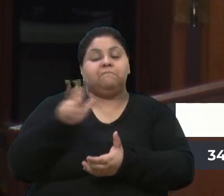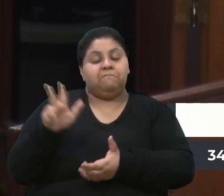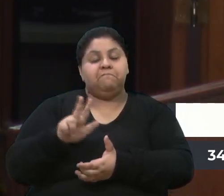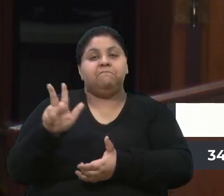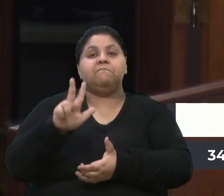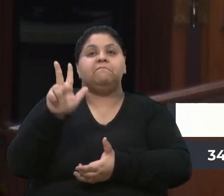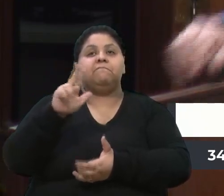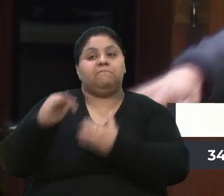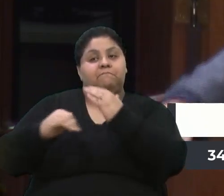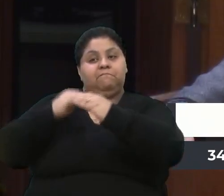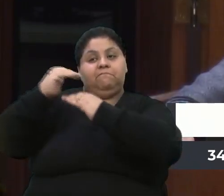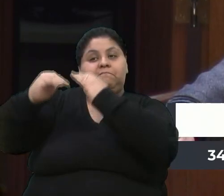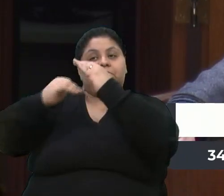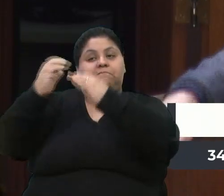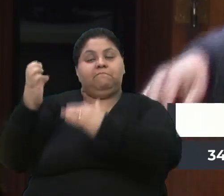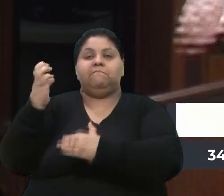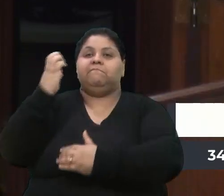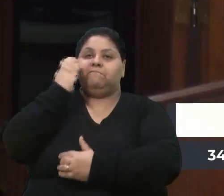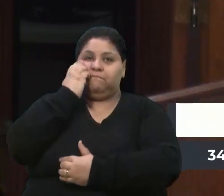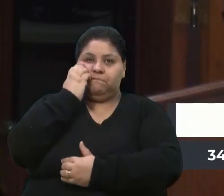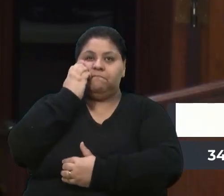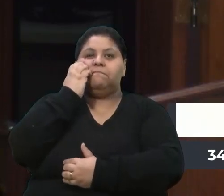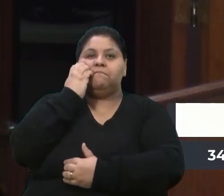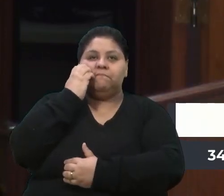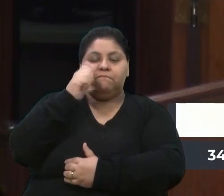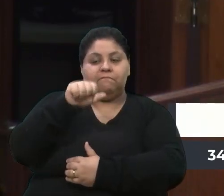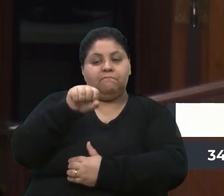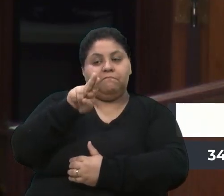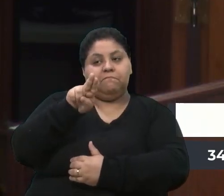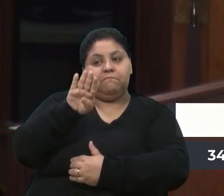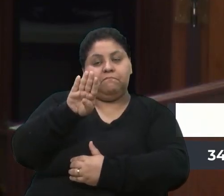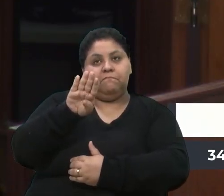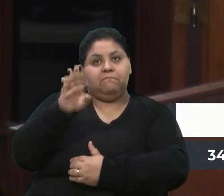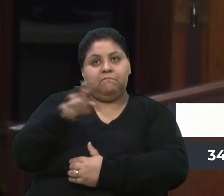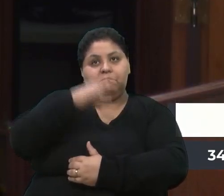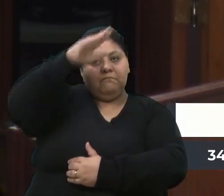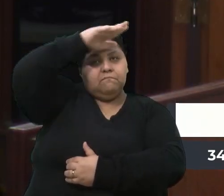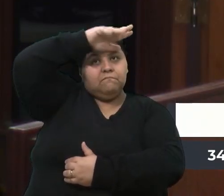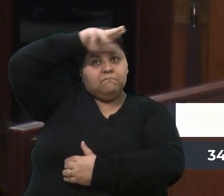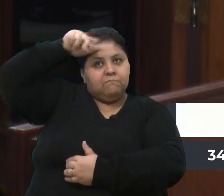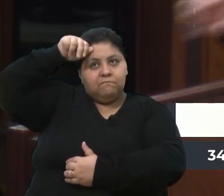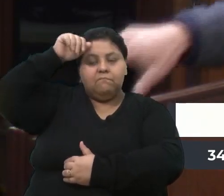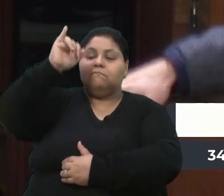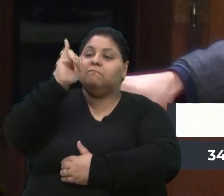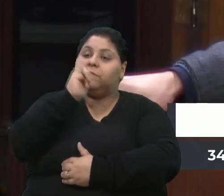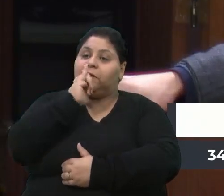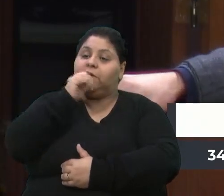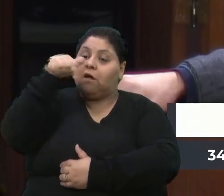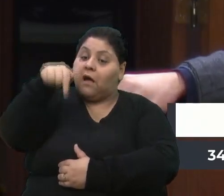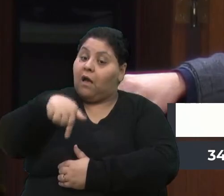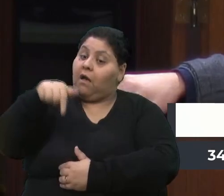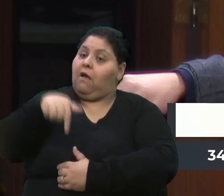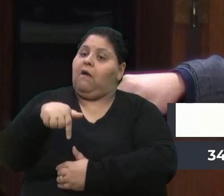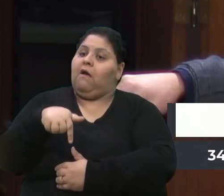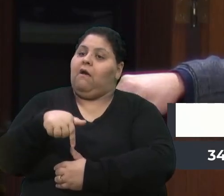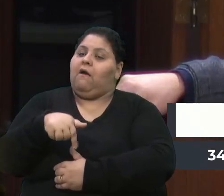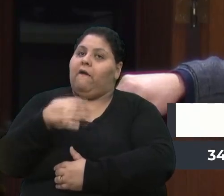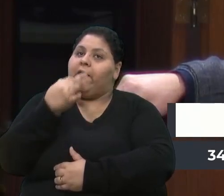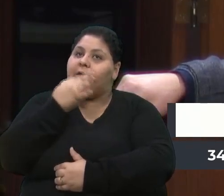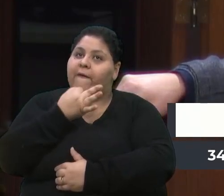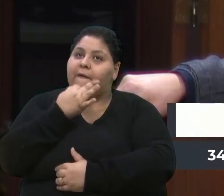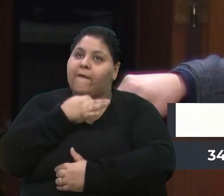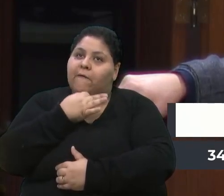o crescimento de Ana Rec. Subprefeito exemplar na nossa cidade de Caxias do Sul, um grande